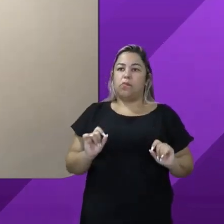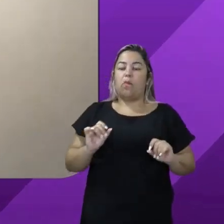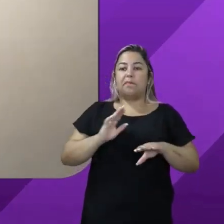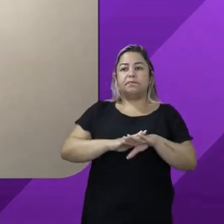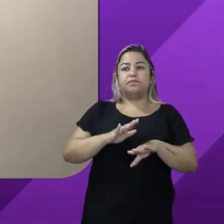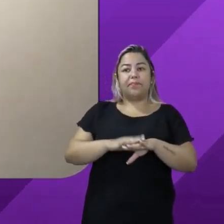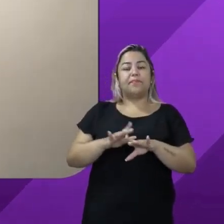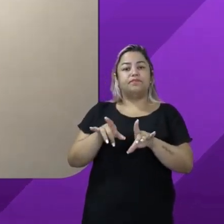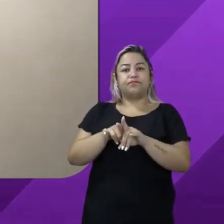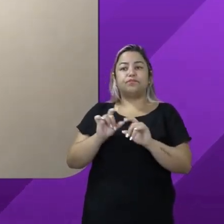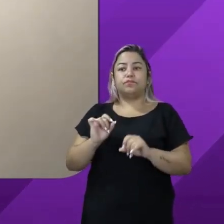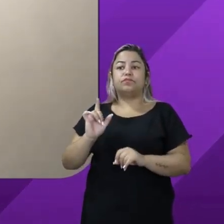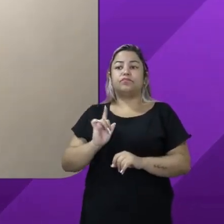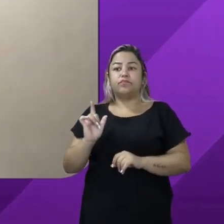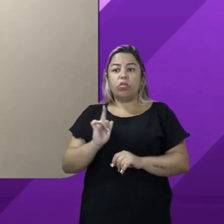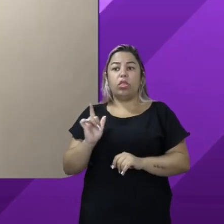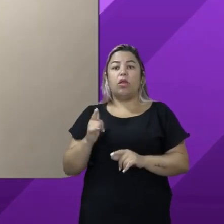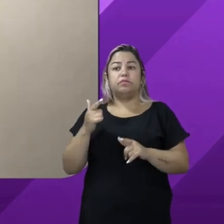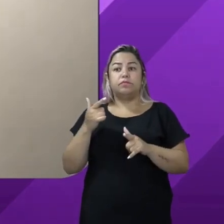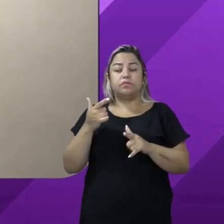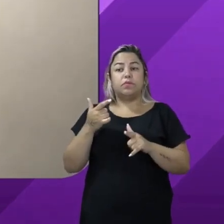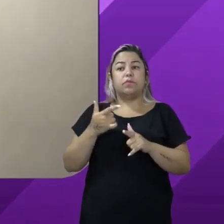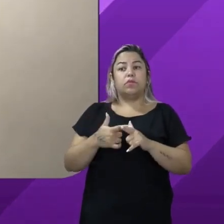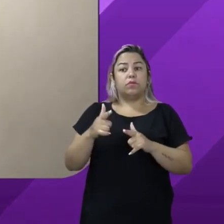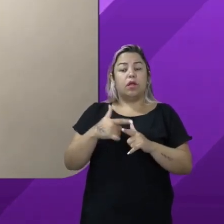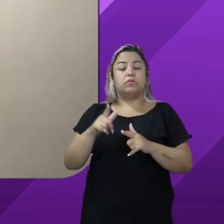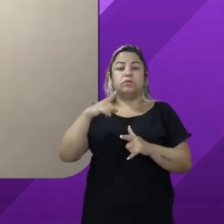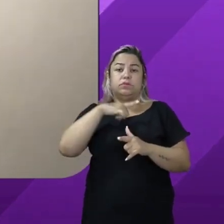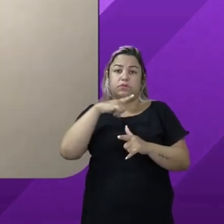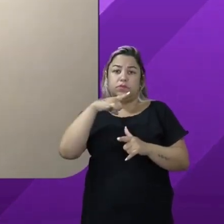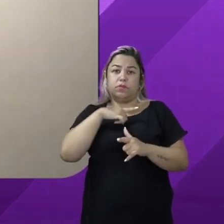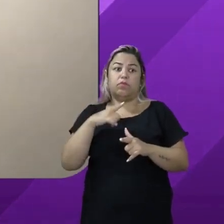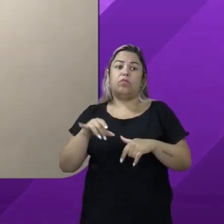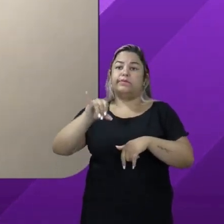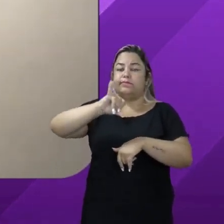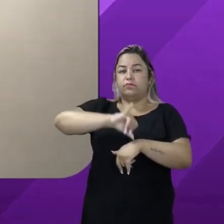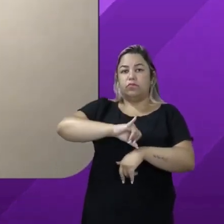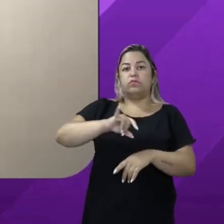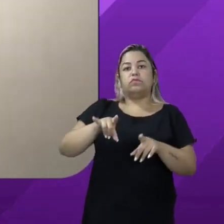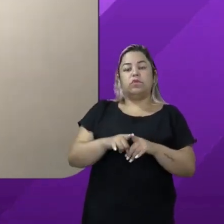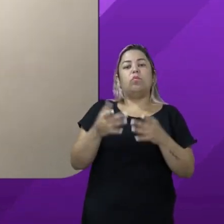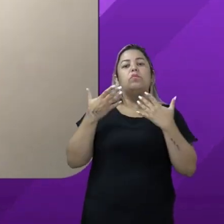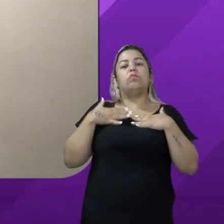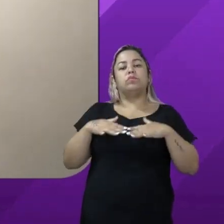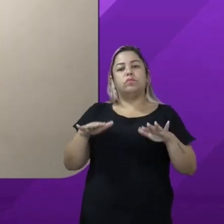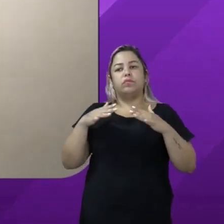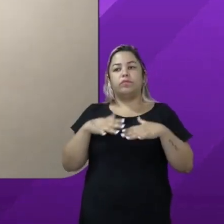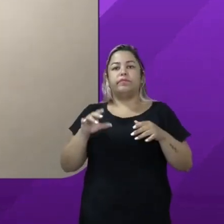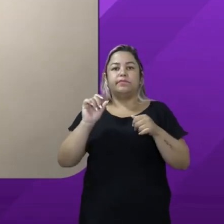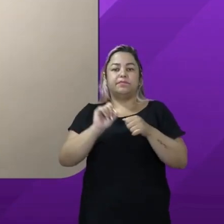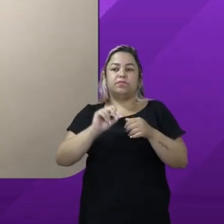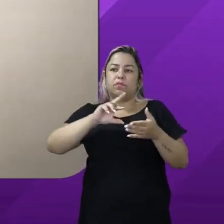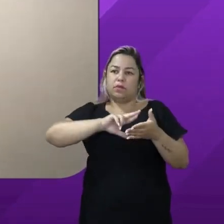mais polêmico. Eu acho que a gente precisa trazer várias polêmicas, né, que a gente tem para o centro de uma discussão com muita tranquilidade, fazer ela com vários pontos